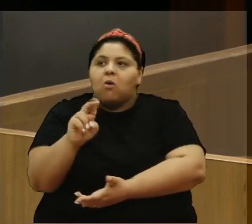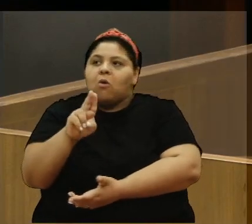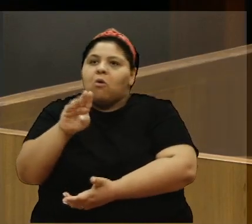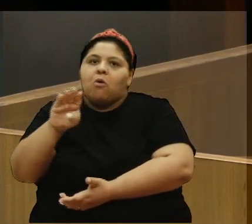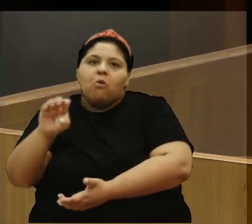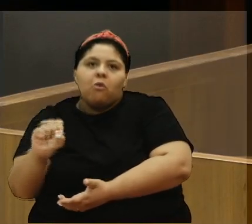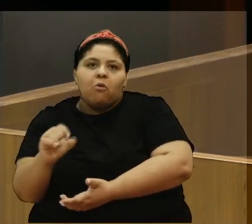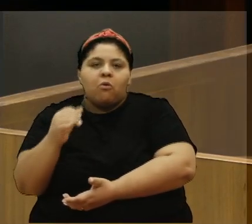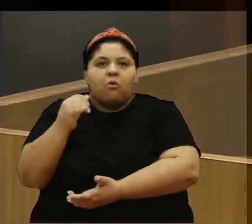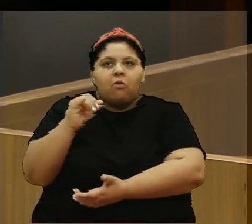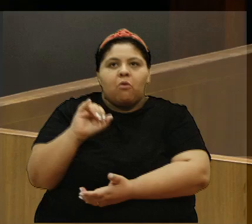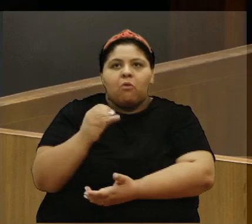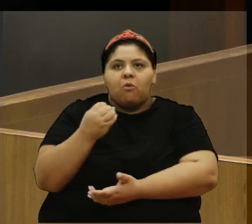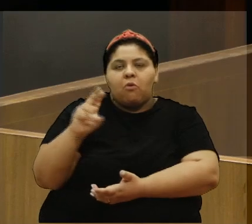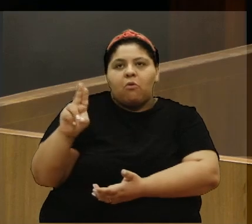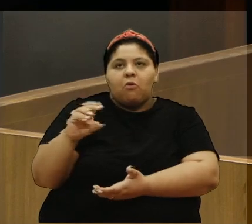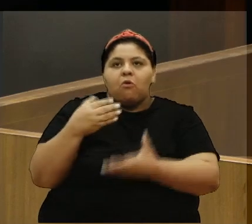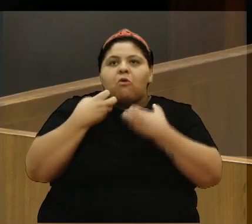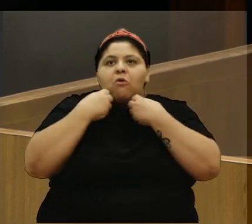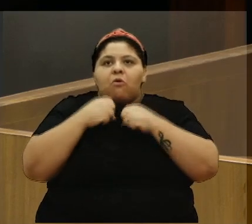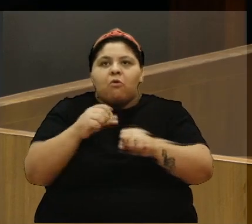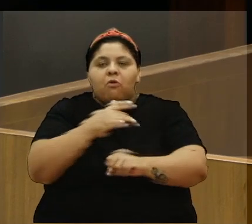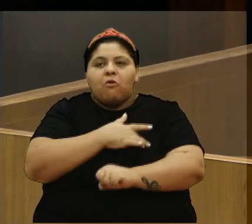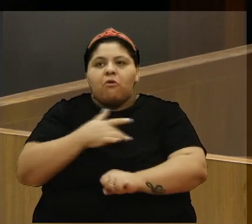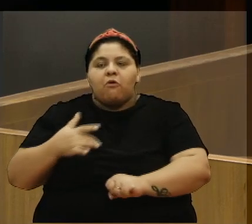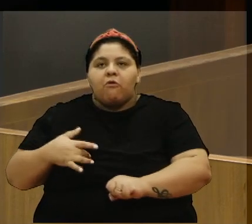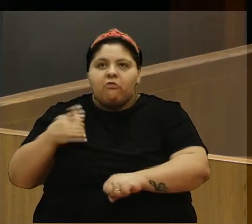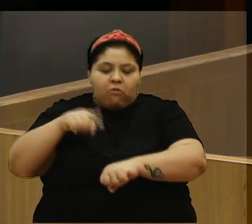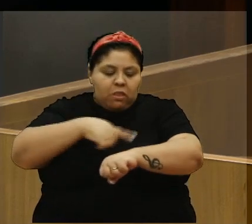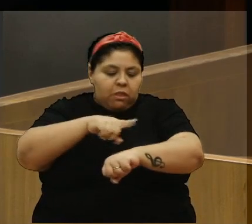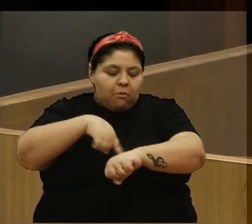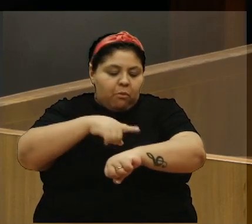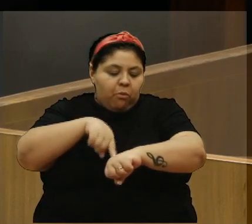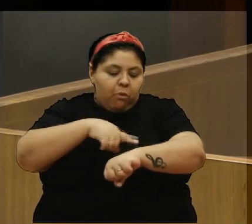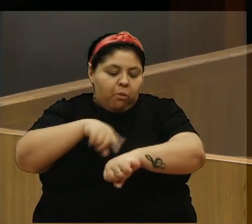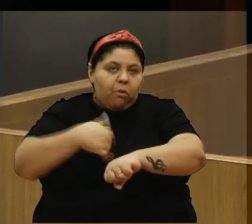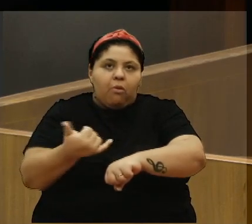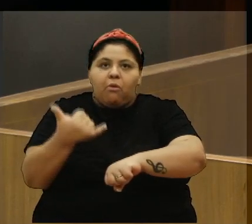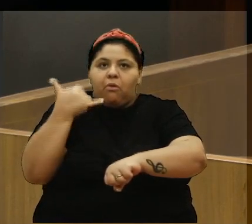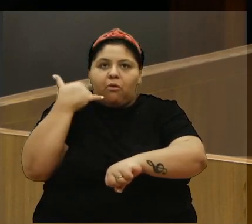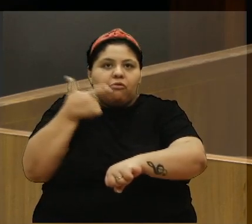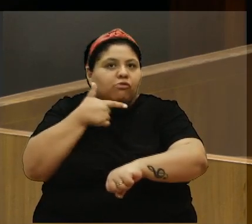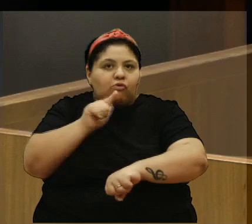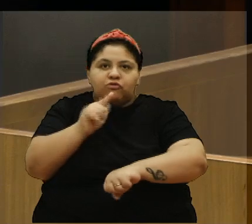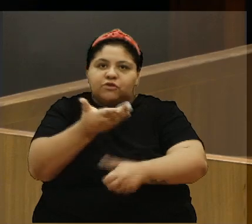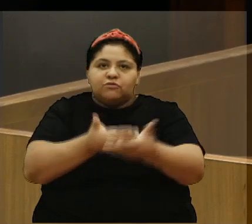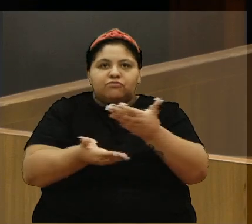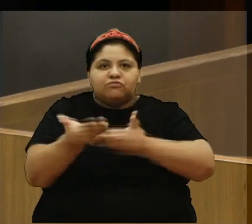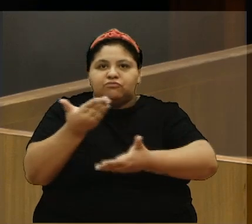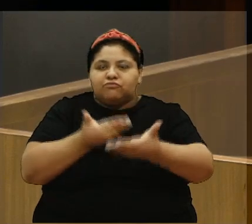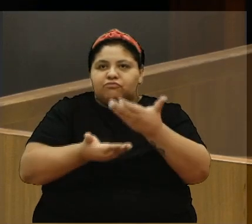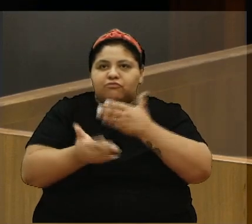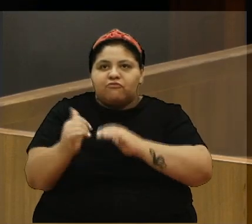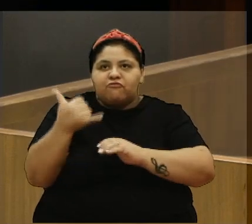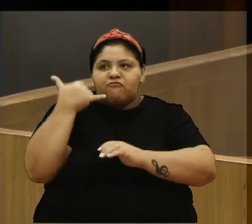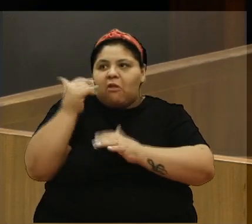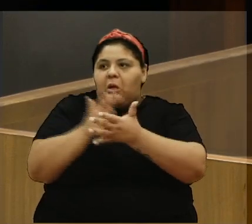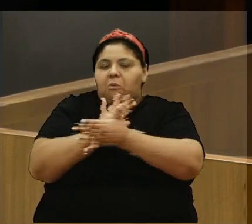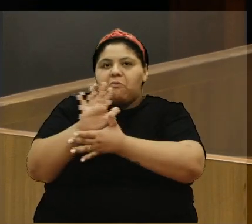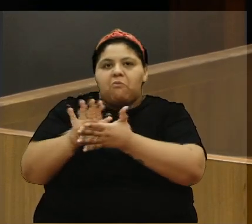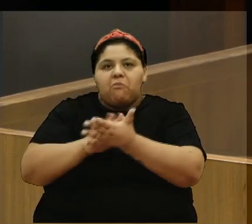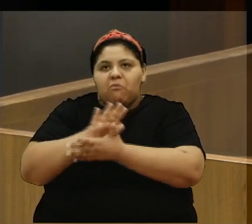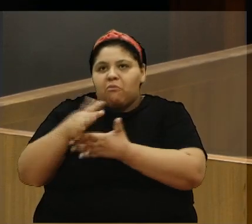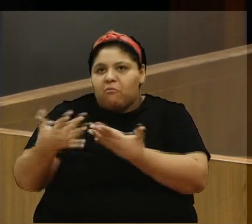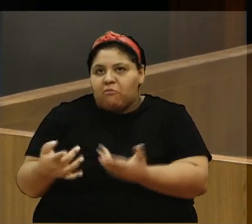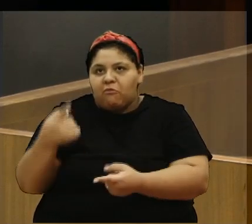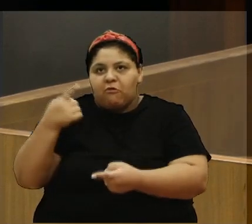ou ligar para a Secretaria da Saúde e ficaram horas e horas no telefone e não conseguiram, né, falar com ninguém,